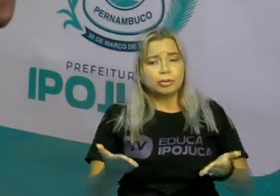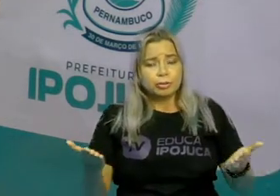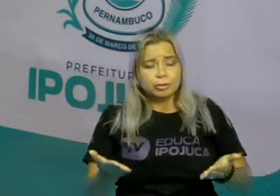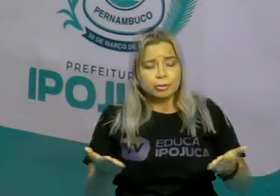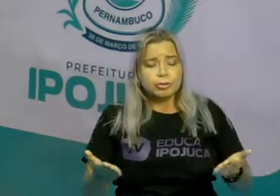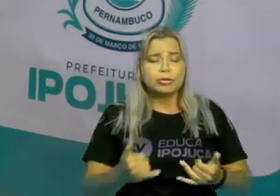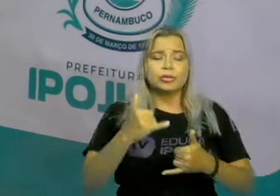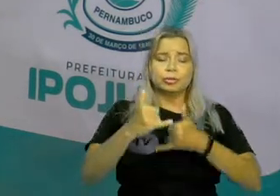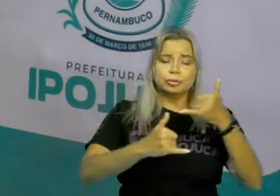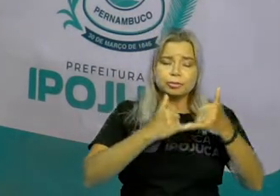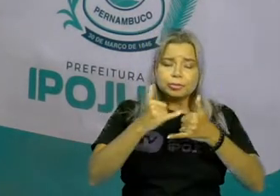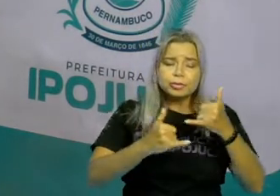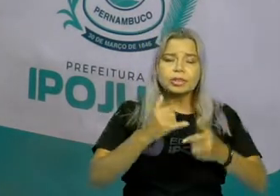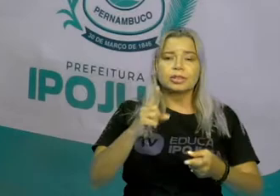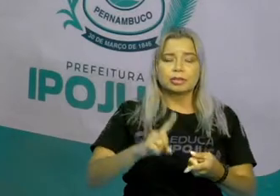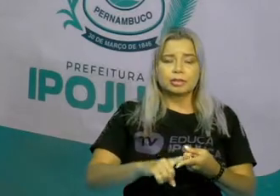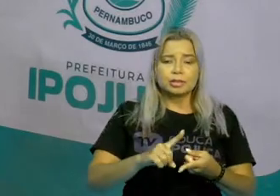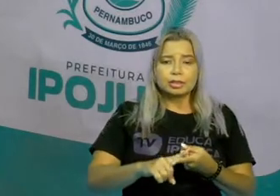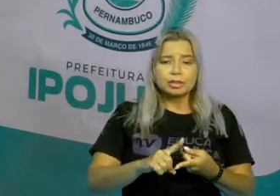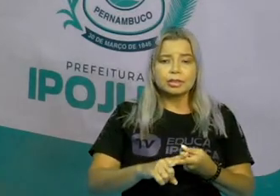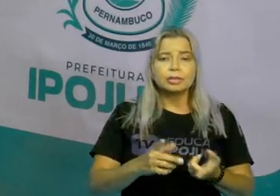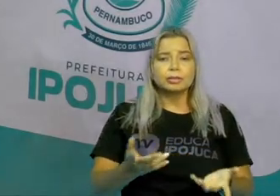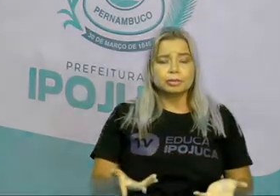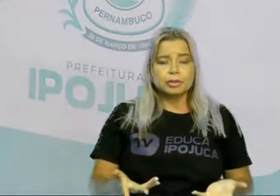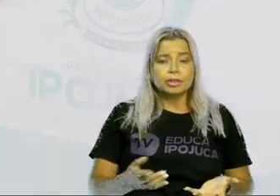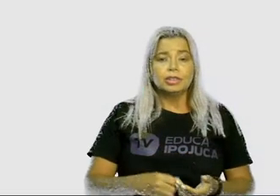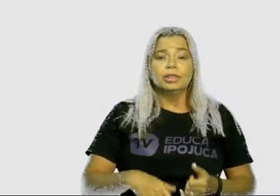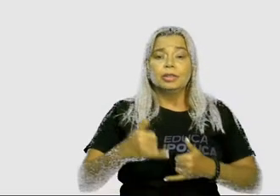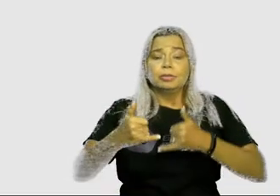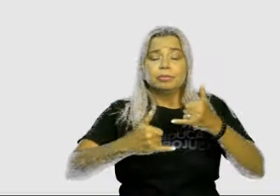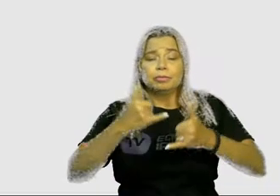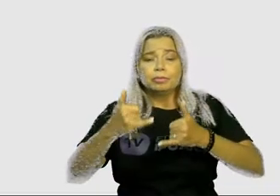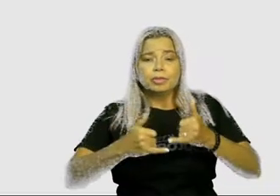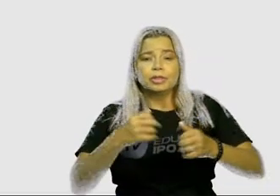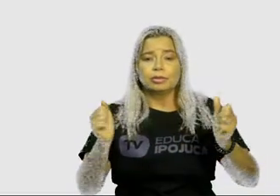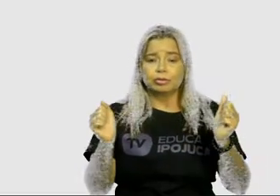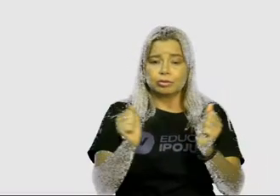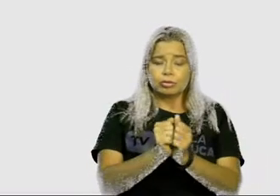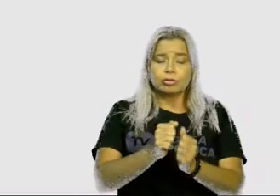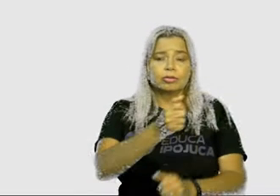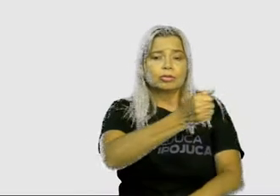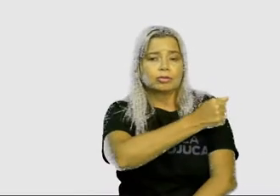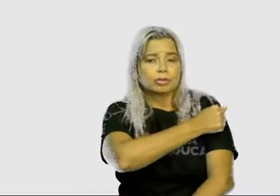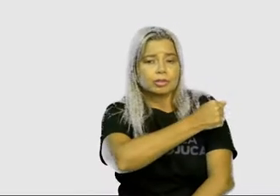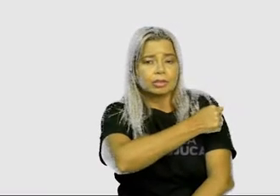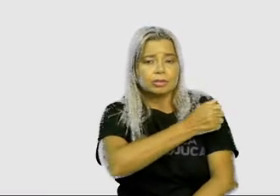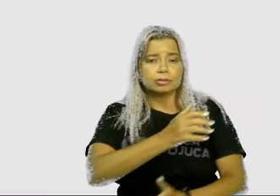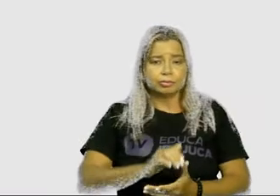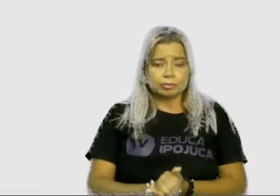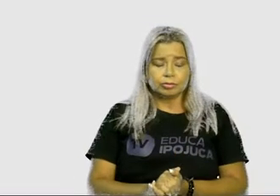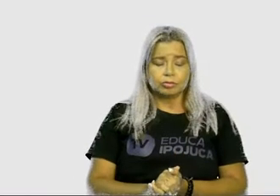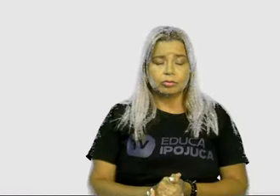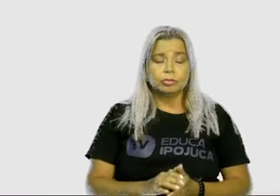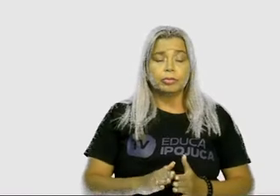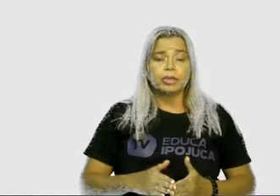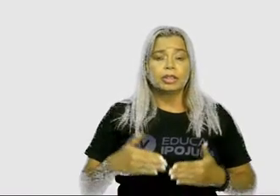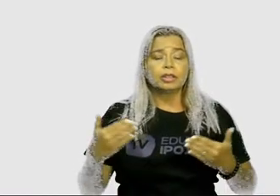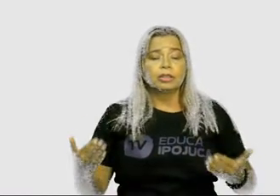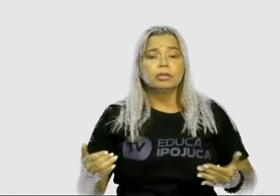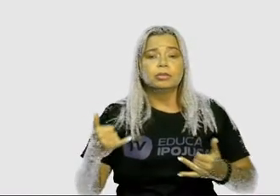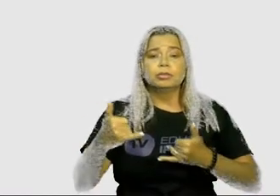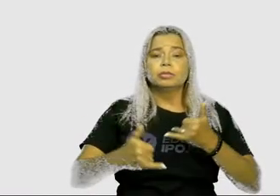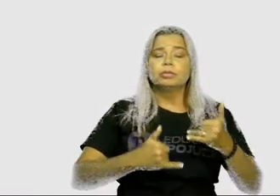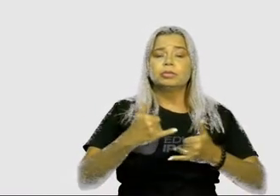Percebendo assim, o brincar não apenas é fundamental para o desenvolvimento humano, como